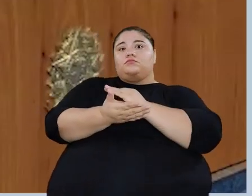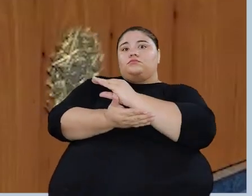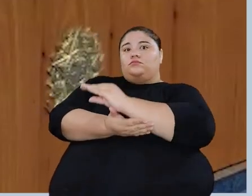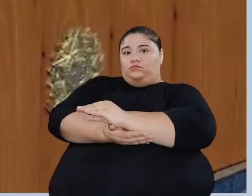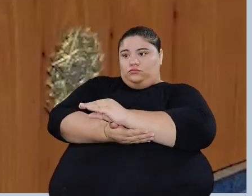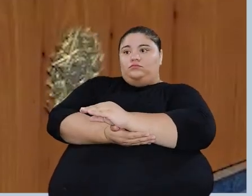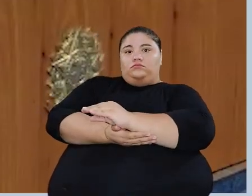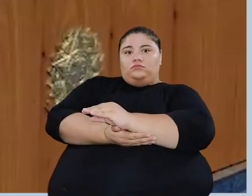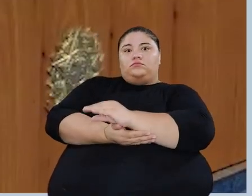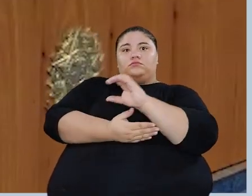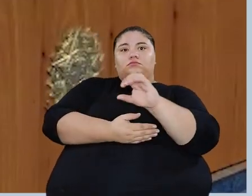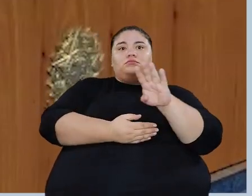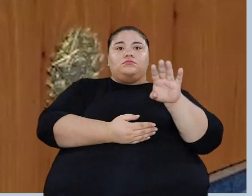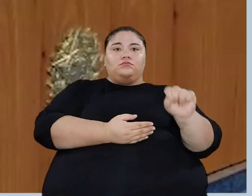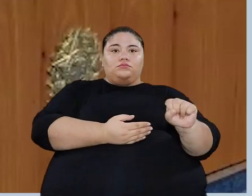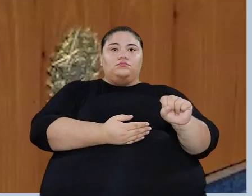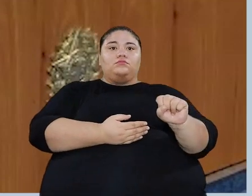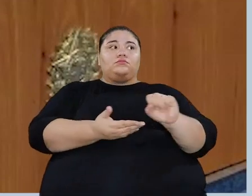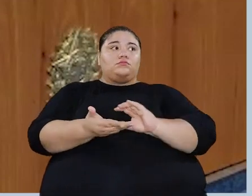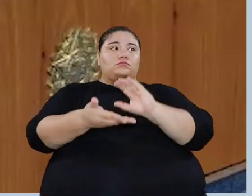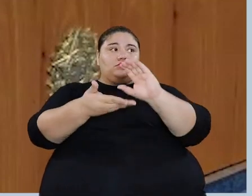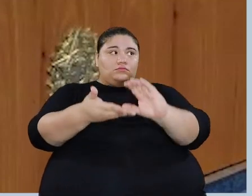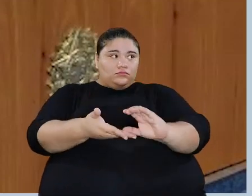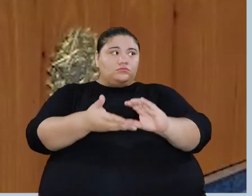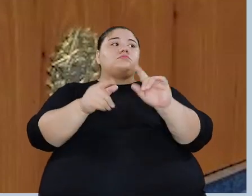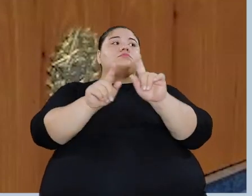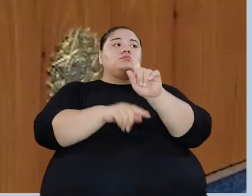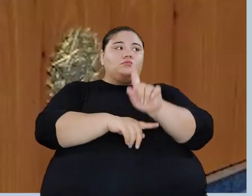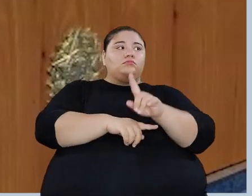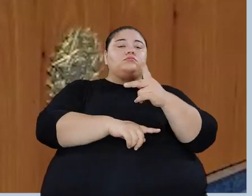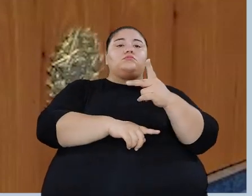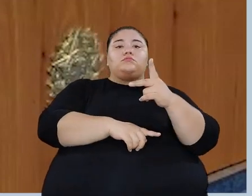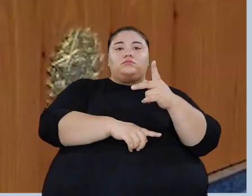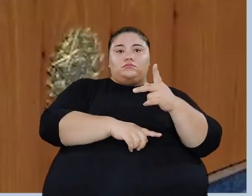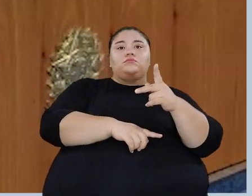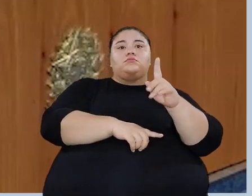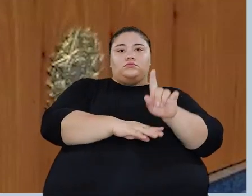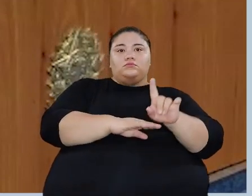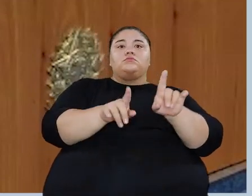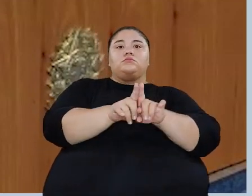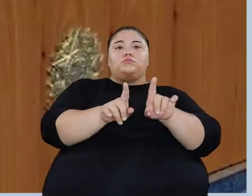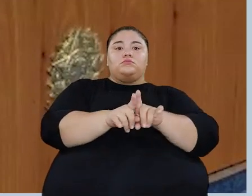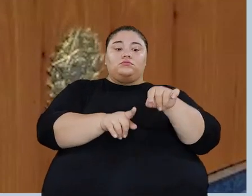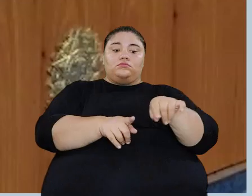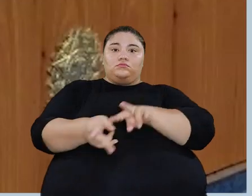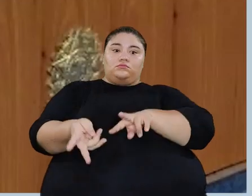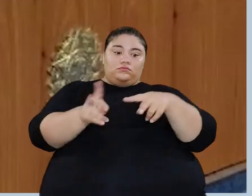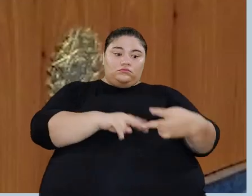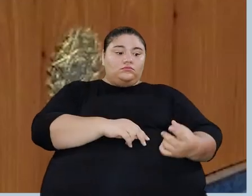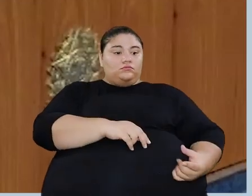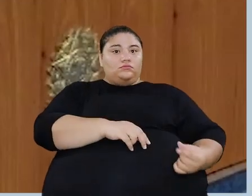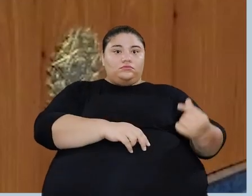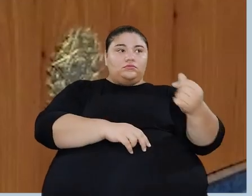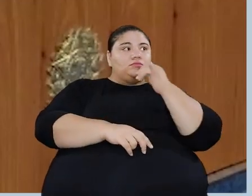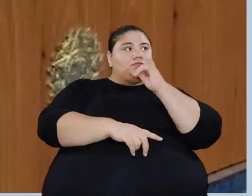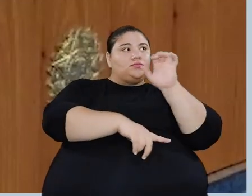Receita Federal em relação à CBS, para o Comitê Gestor em relação ao volume do IBS. Depois, esse trânsito do dinheiro para